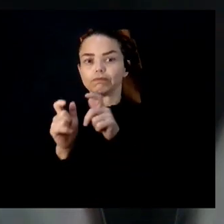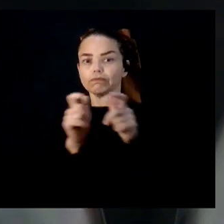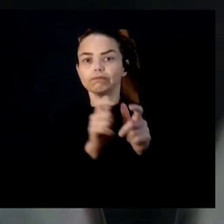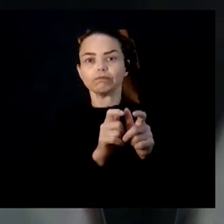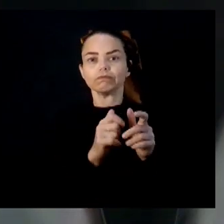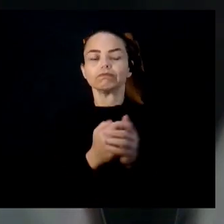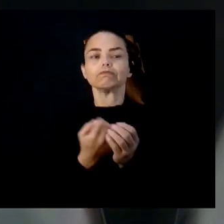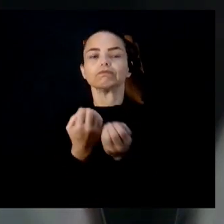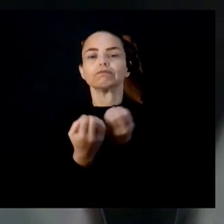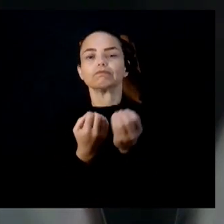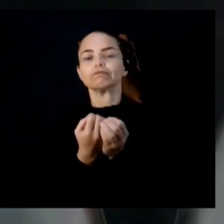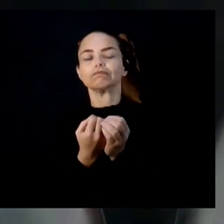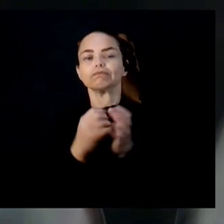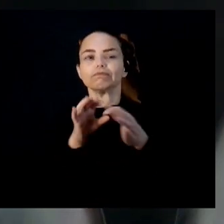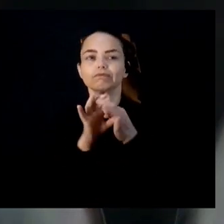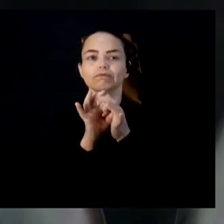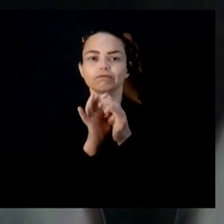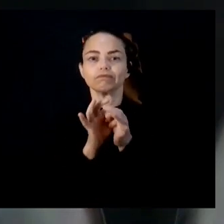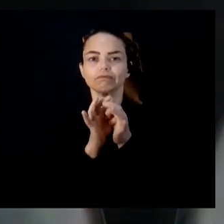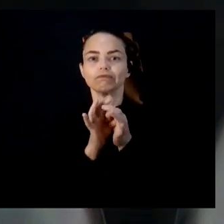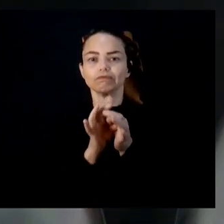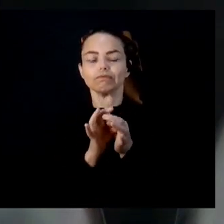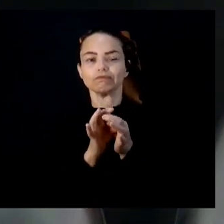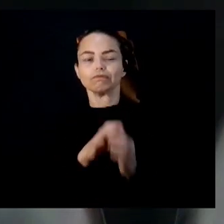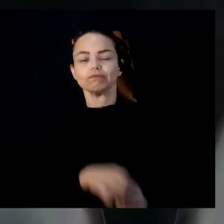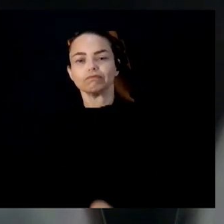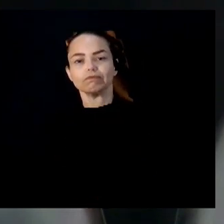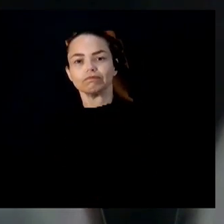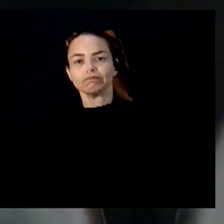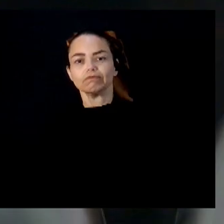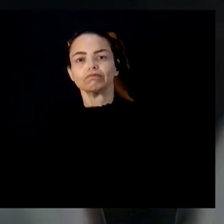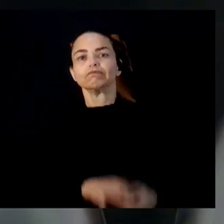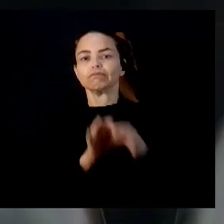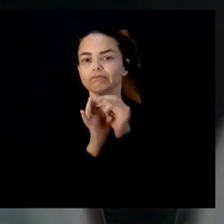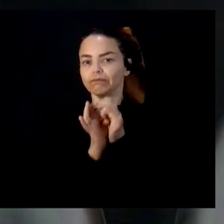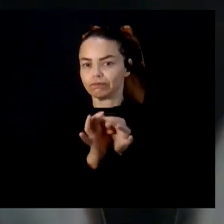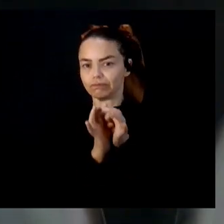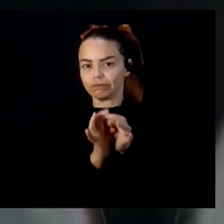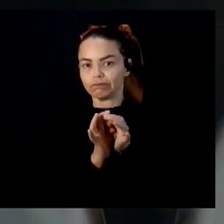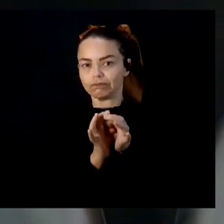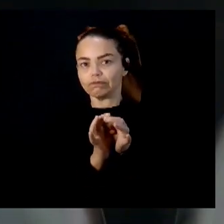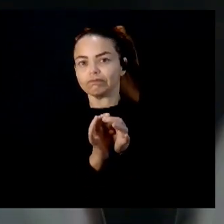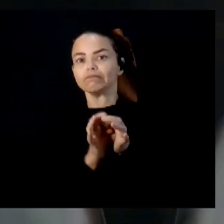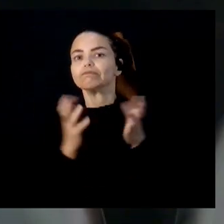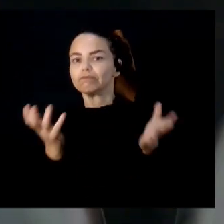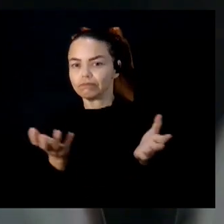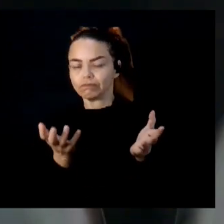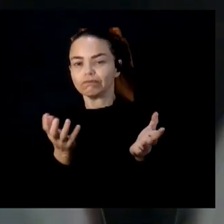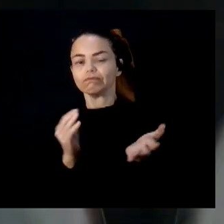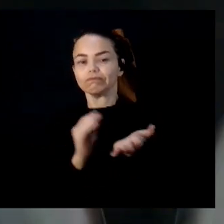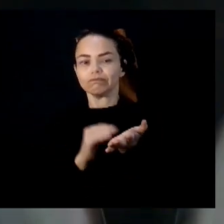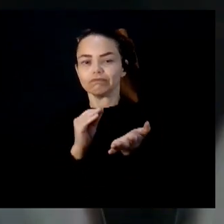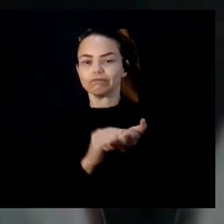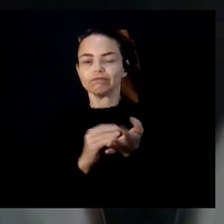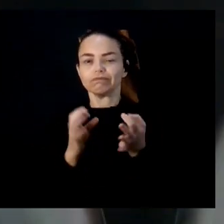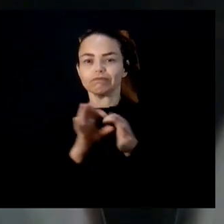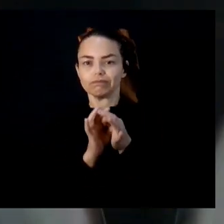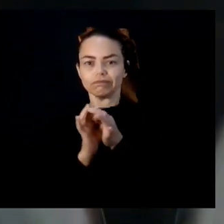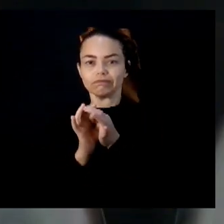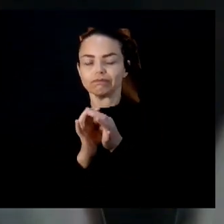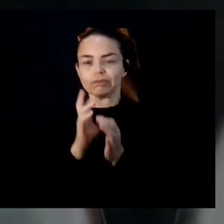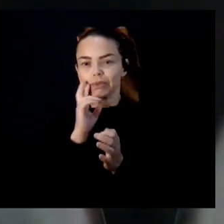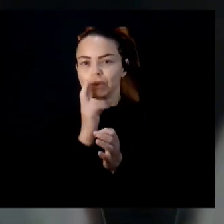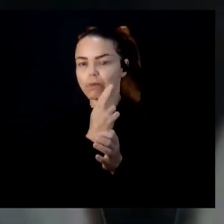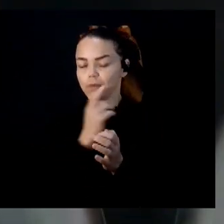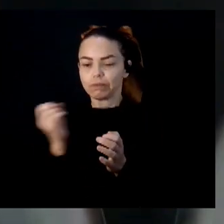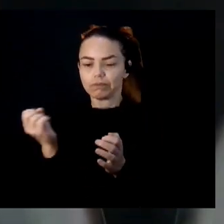sua conexão? Se você vai com essa mesma conexão, né, aliás, com essa mesma falta de conexão para um restaurante novo,